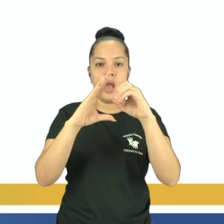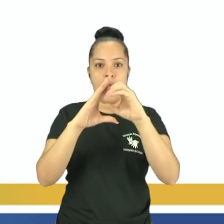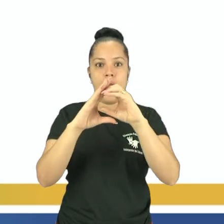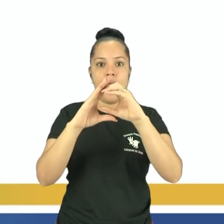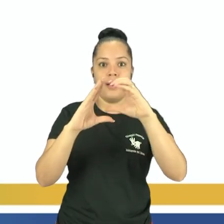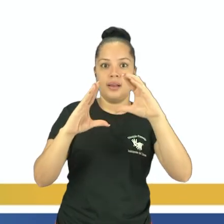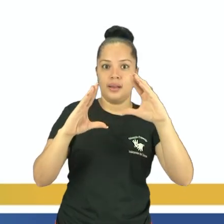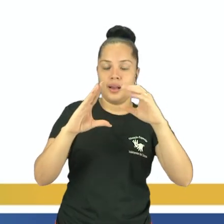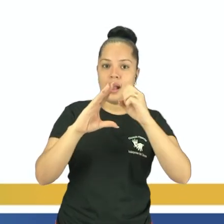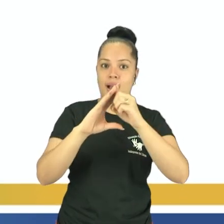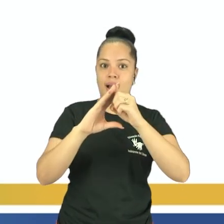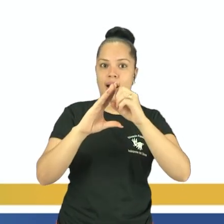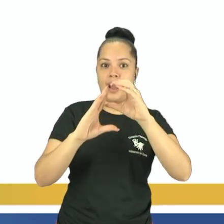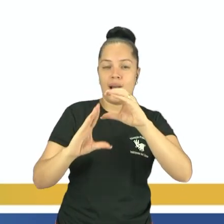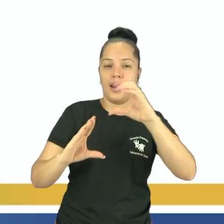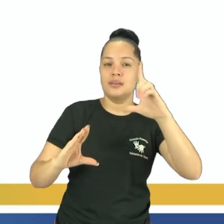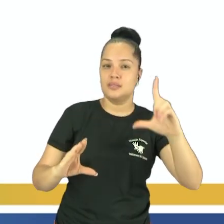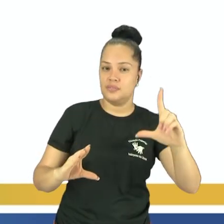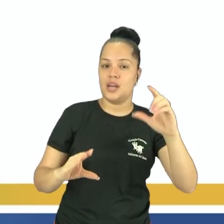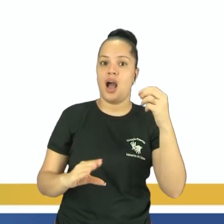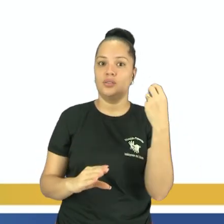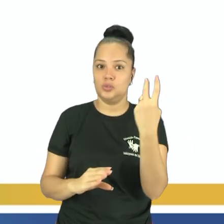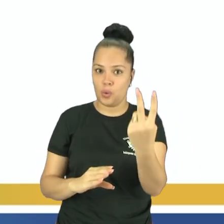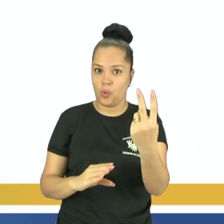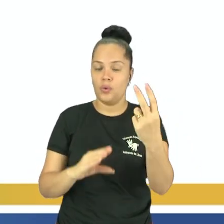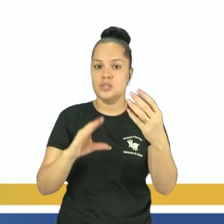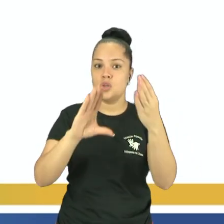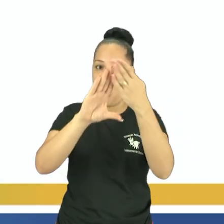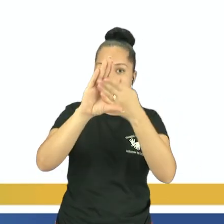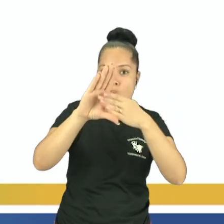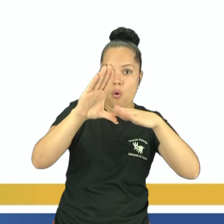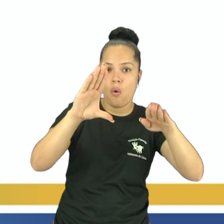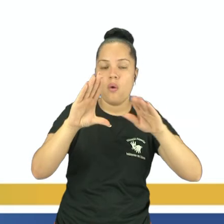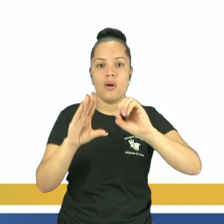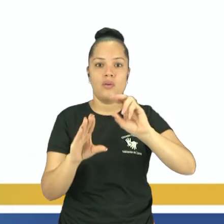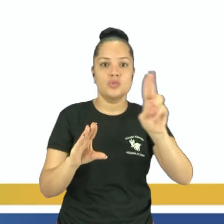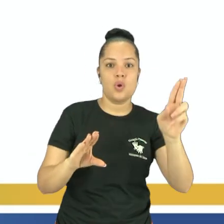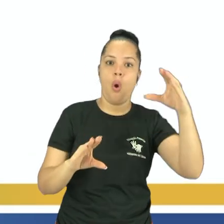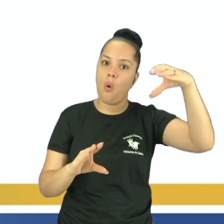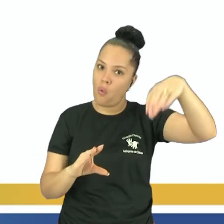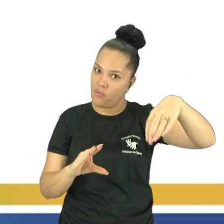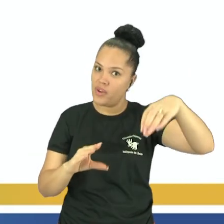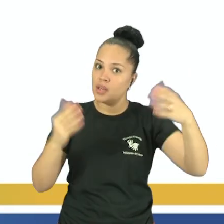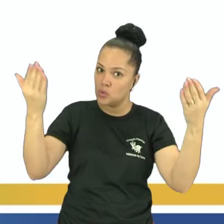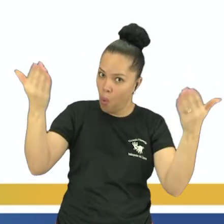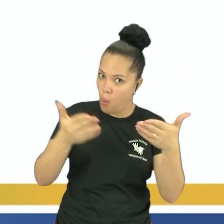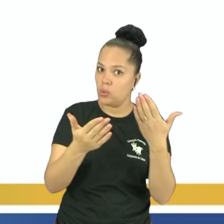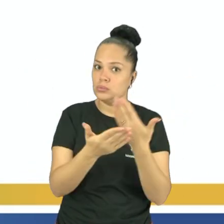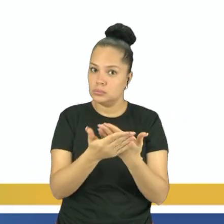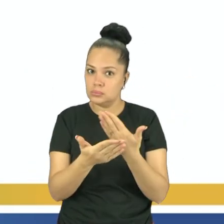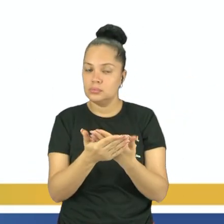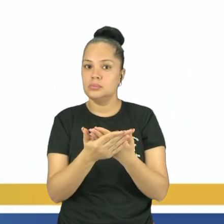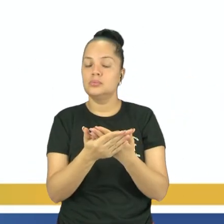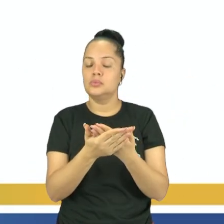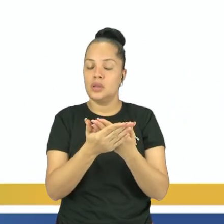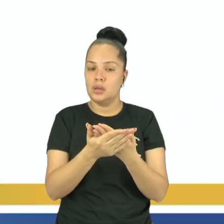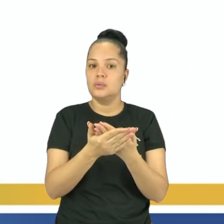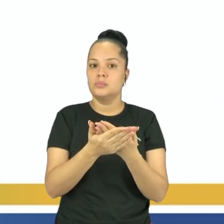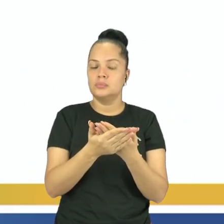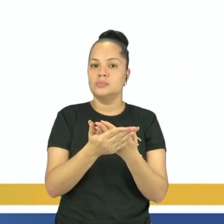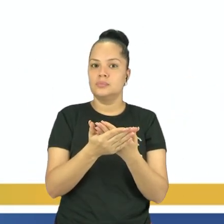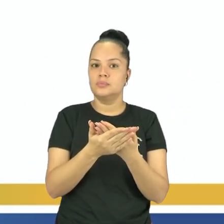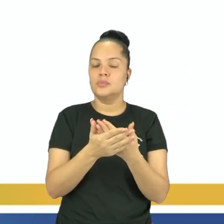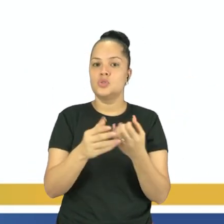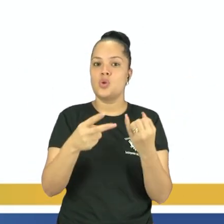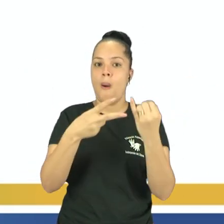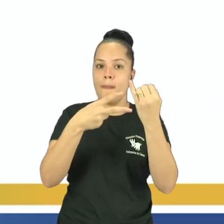ser côncavos ou convexos, né? E ficamos aqui definidos que vamos fazer estudos sempre a respeito dos